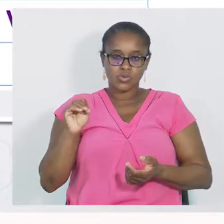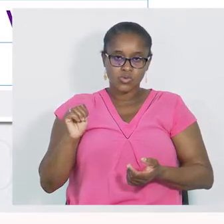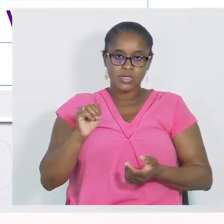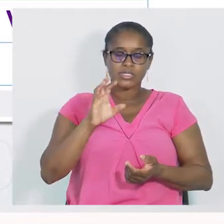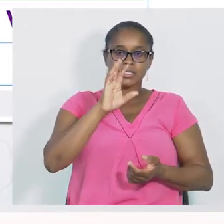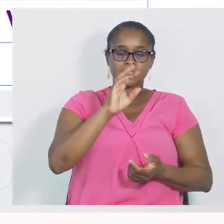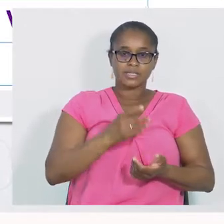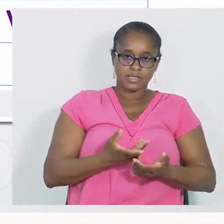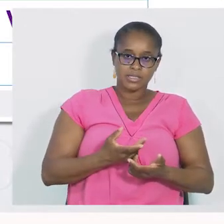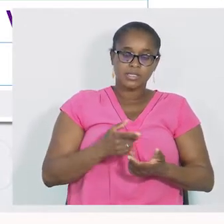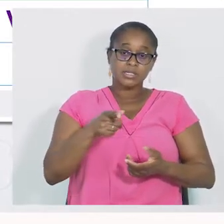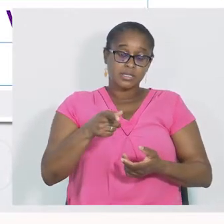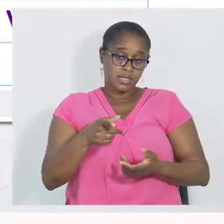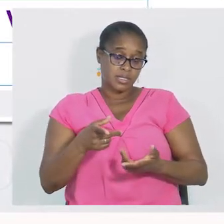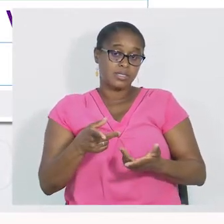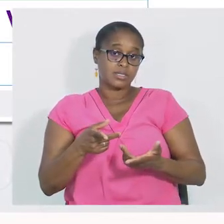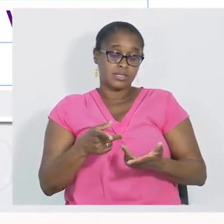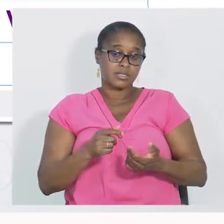E vamos continuar.